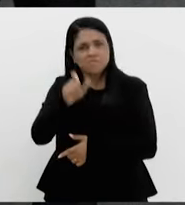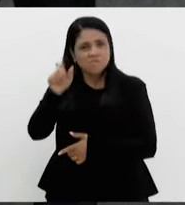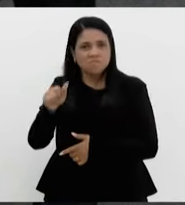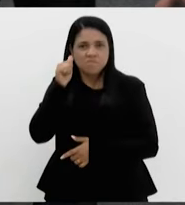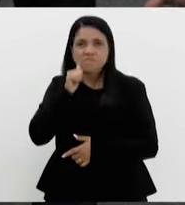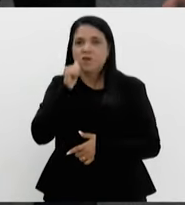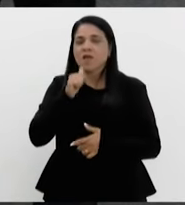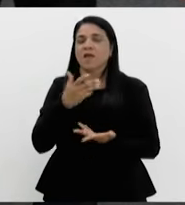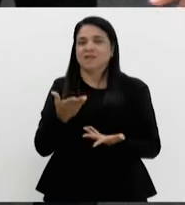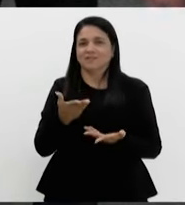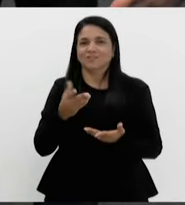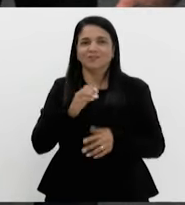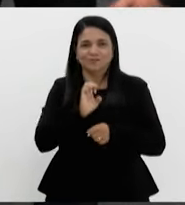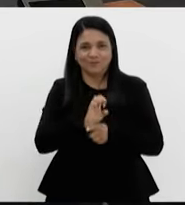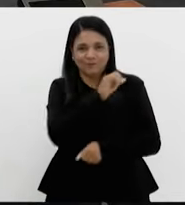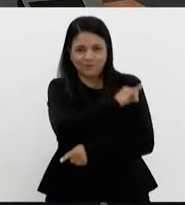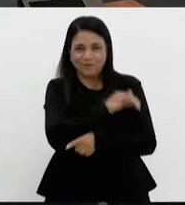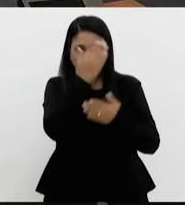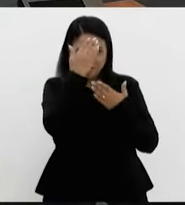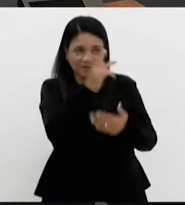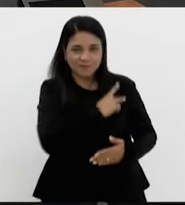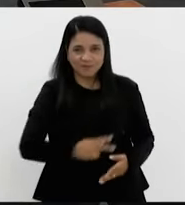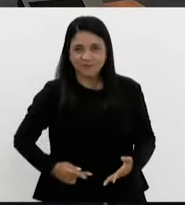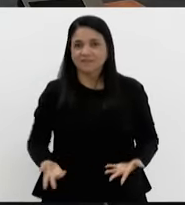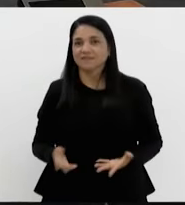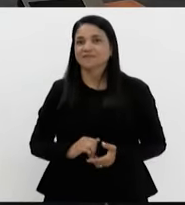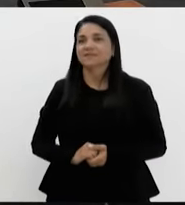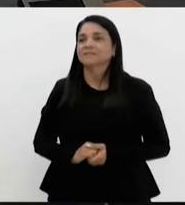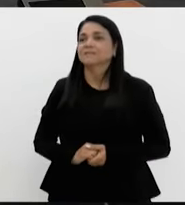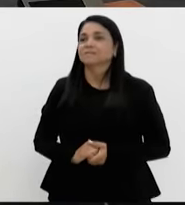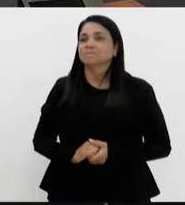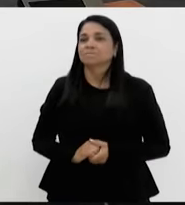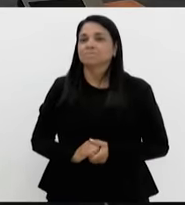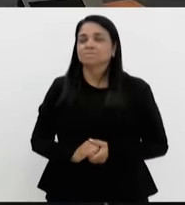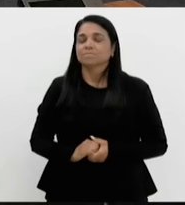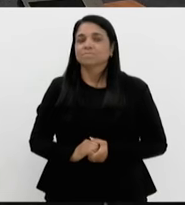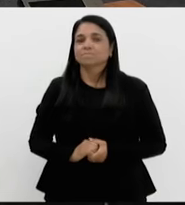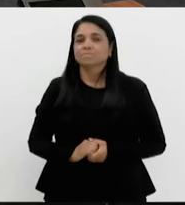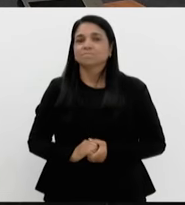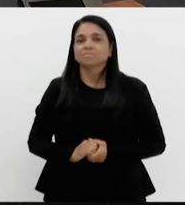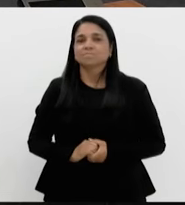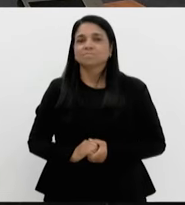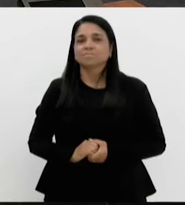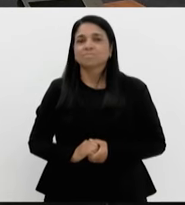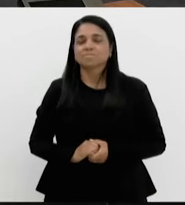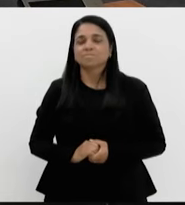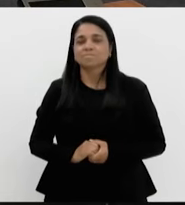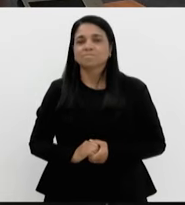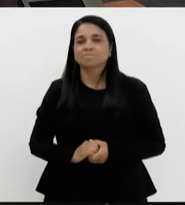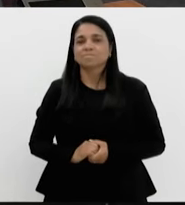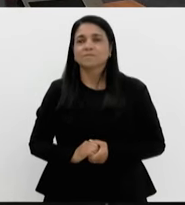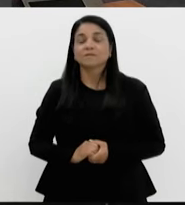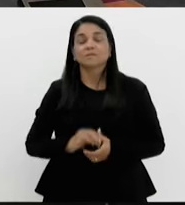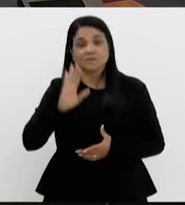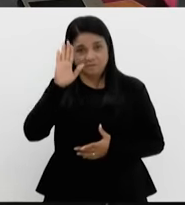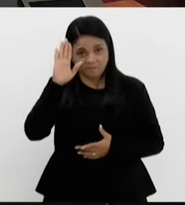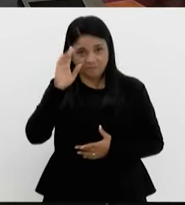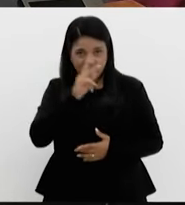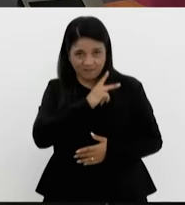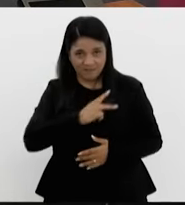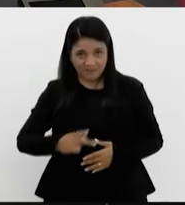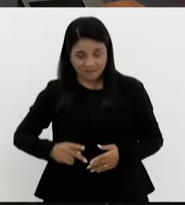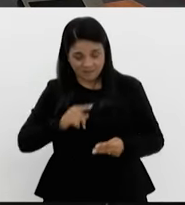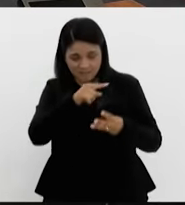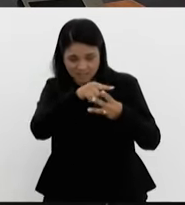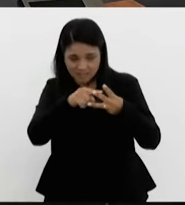Janeiro. Muito obrigada, senhora presidenta. Senhora professor presidenta, Josimar, pela ordem. Logo em seguida, o deputado Primeiro, Rodrigo Amorim. Presidenta, tem três